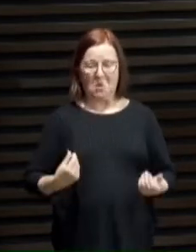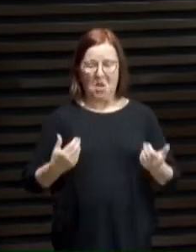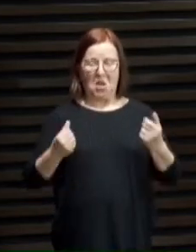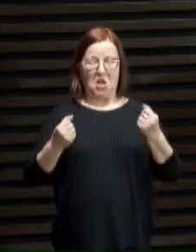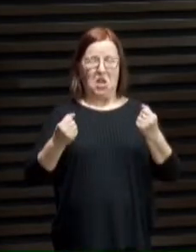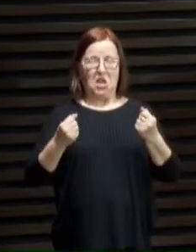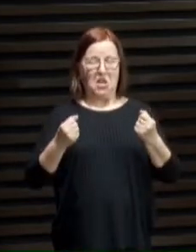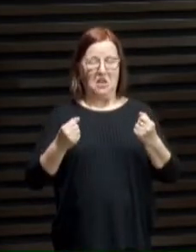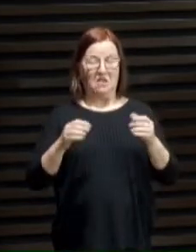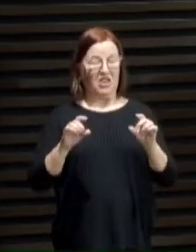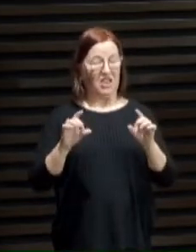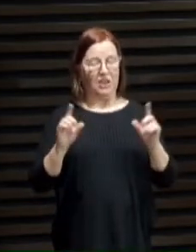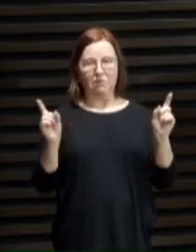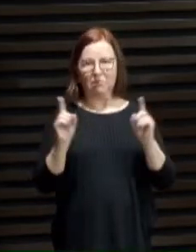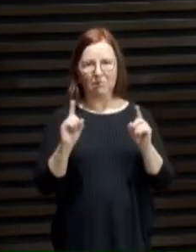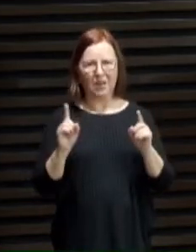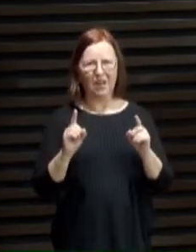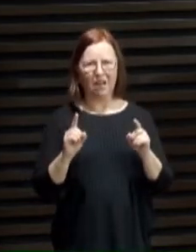humana.